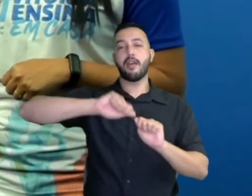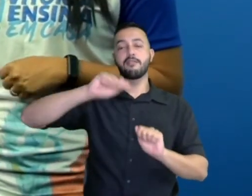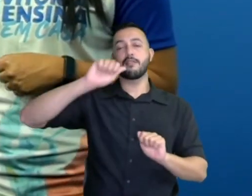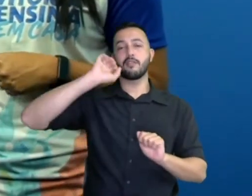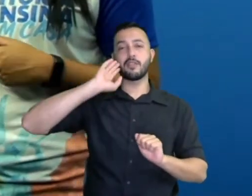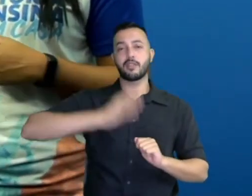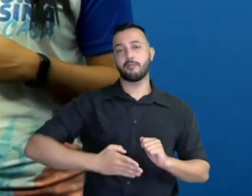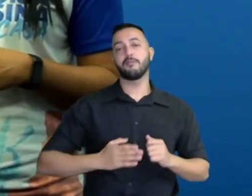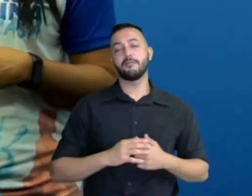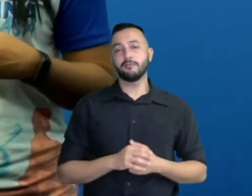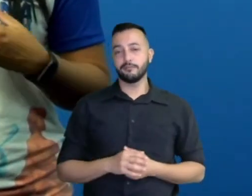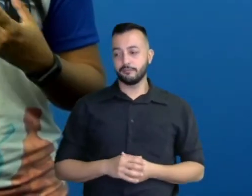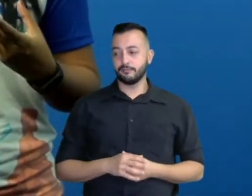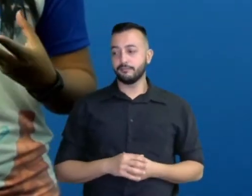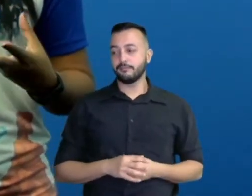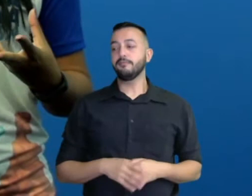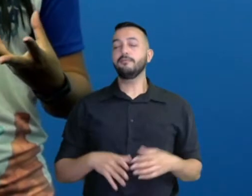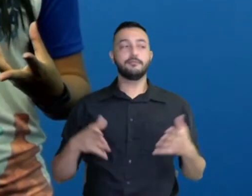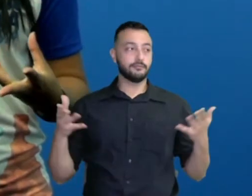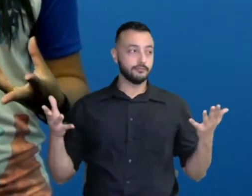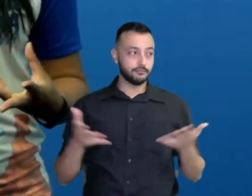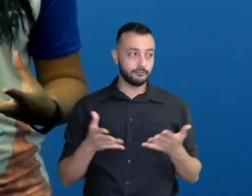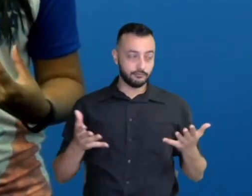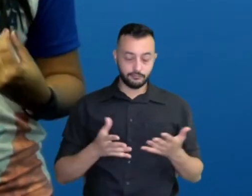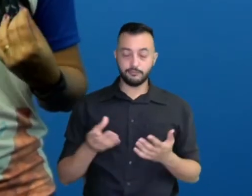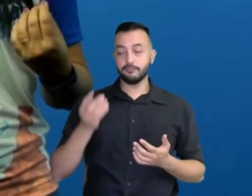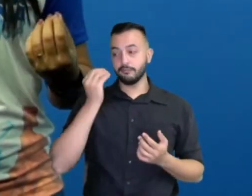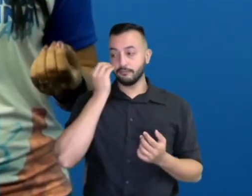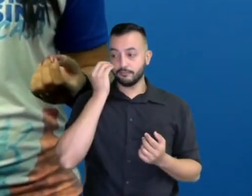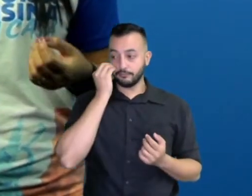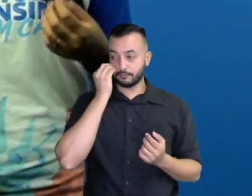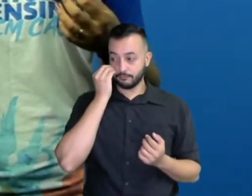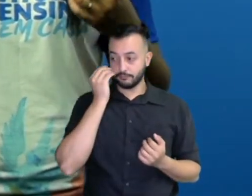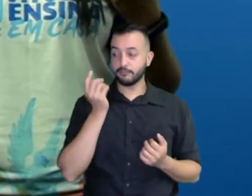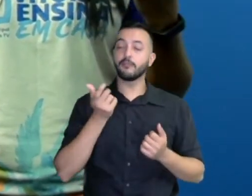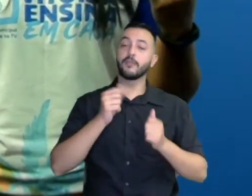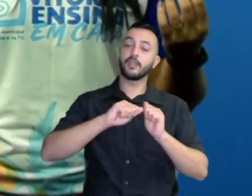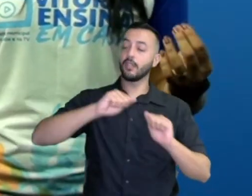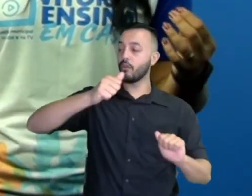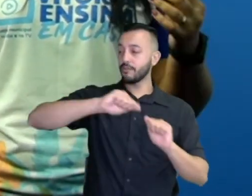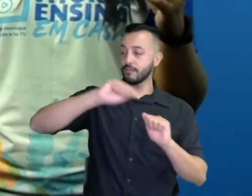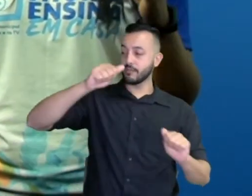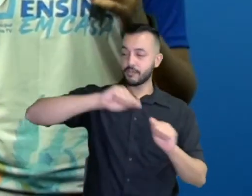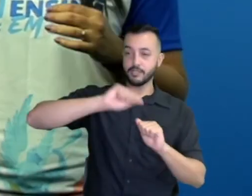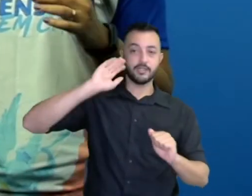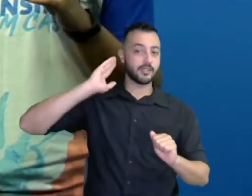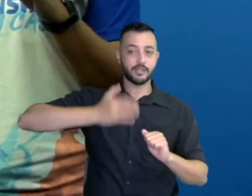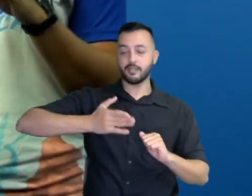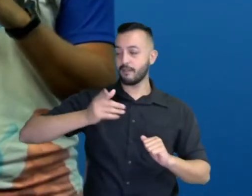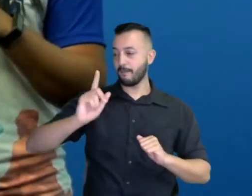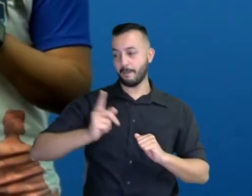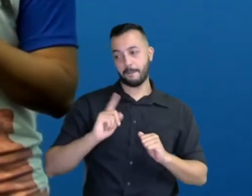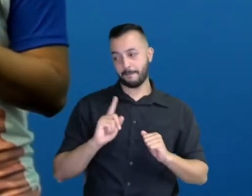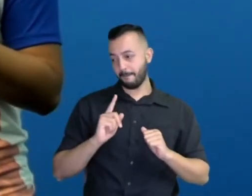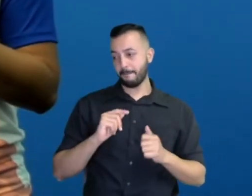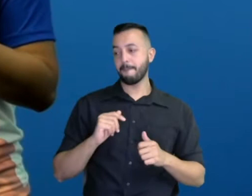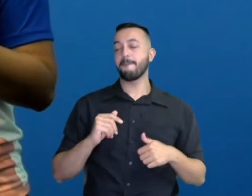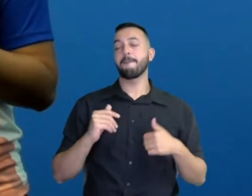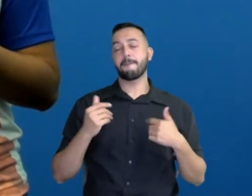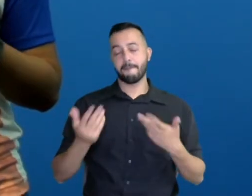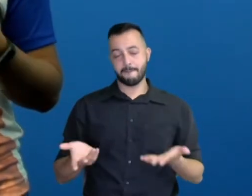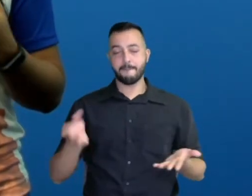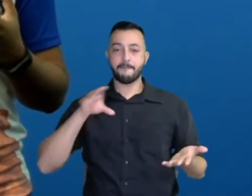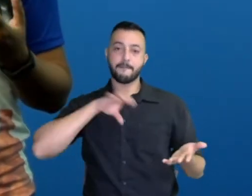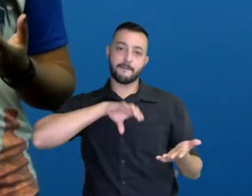determinados. E agora a gente vai ver um pouquinho de los artículos indeterminados, que